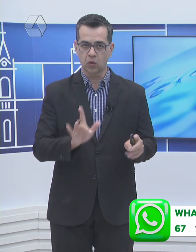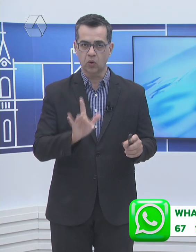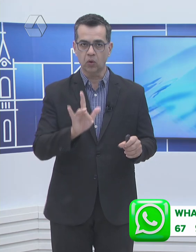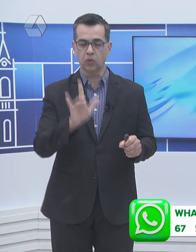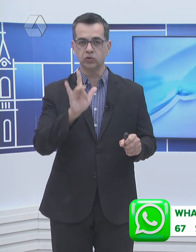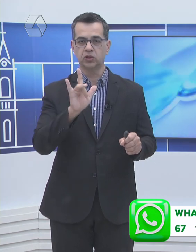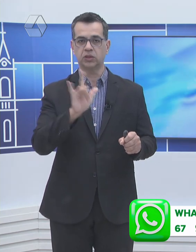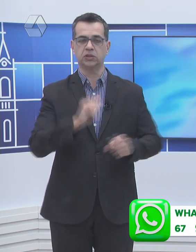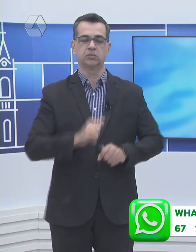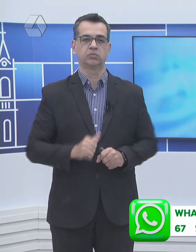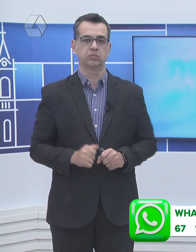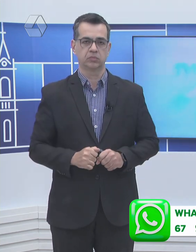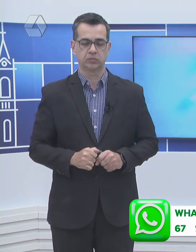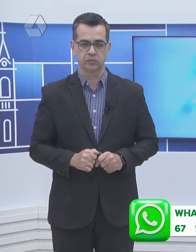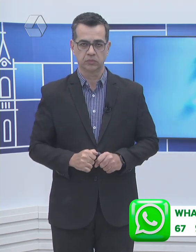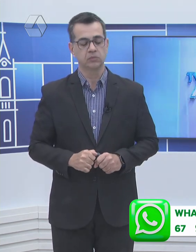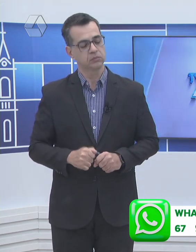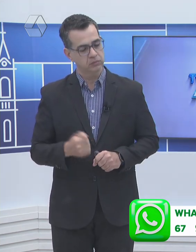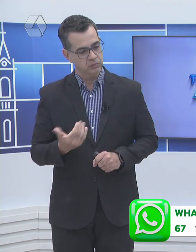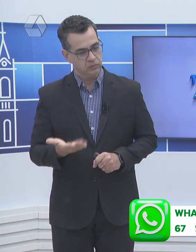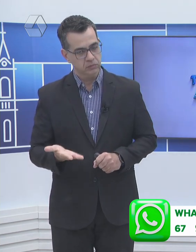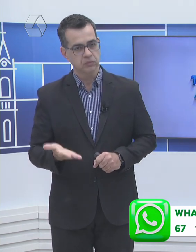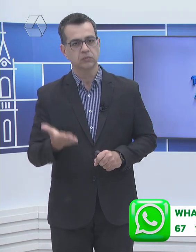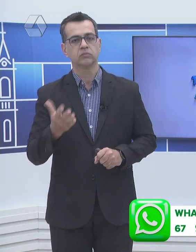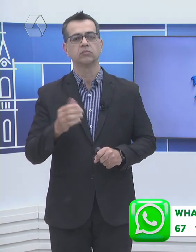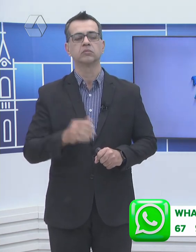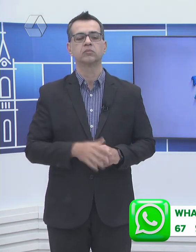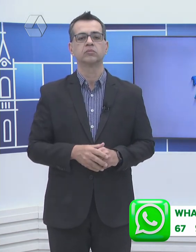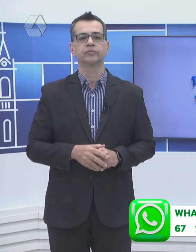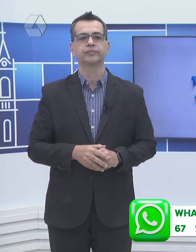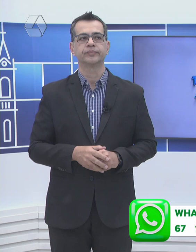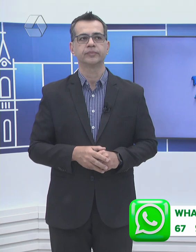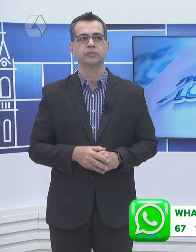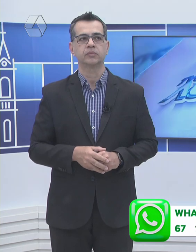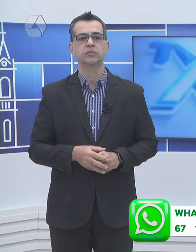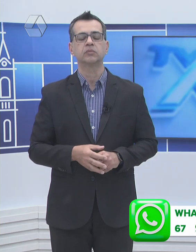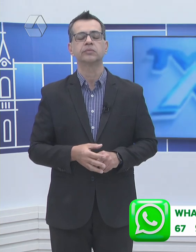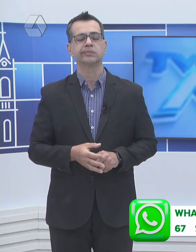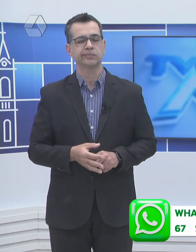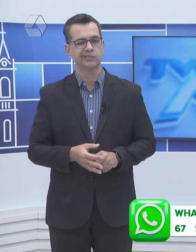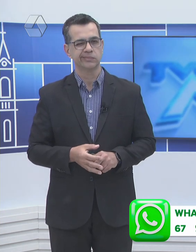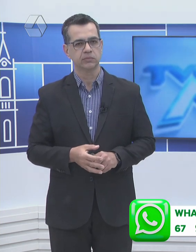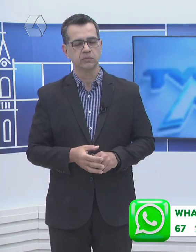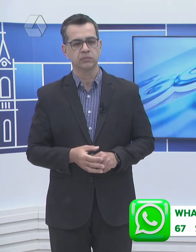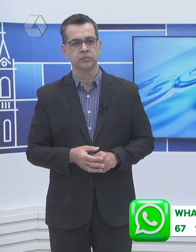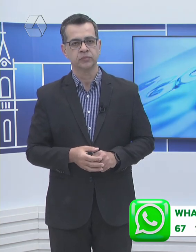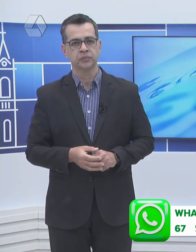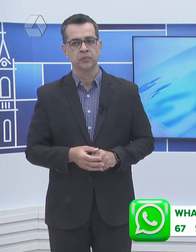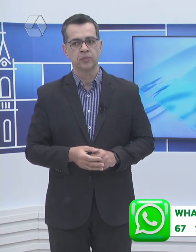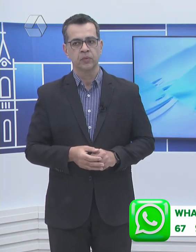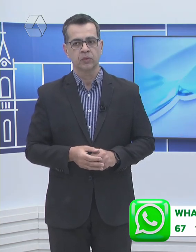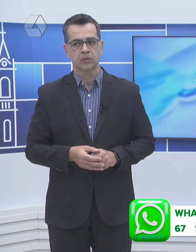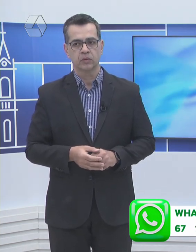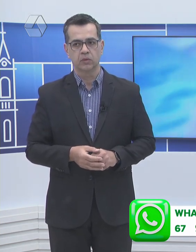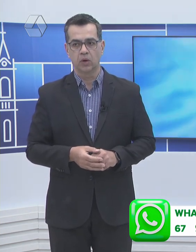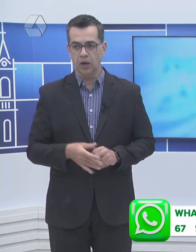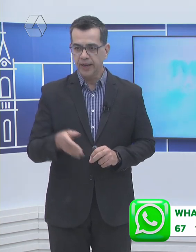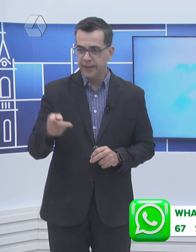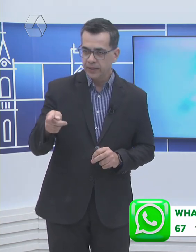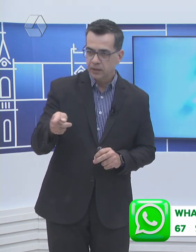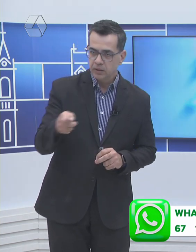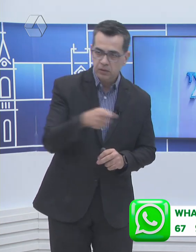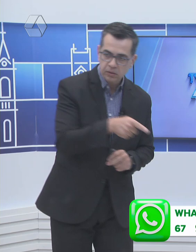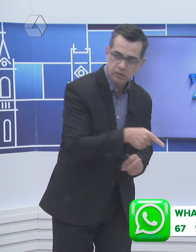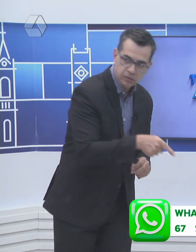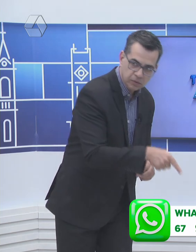no WhatsApp. Com... Se você é novo, tá chegando aqui agora, é só salvar o nosso WhatsApp de bate-papo que já tá aqui na tela, ó. Olha